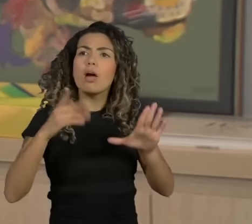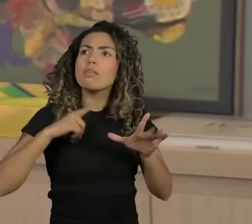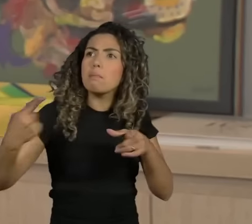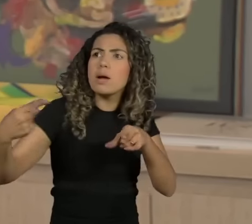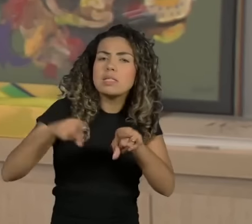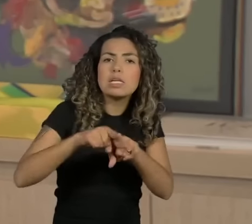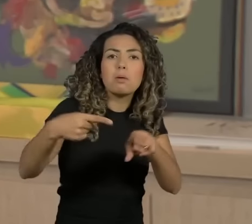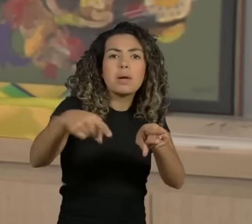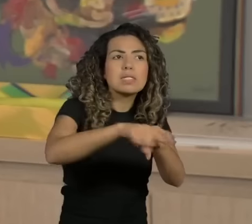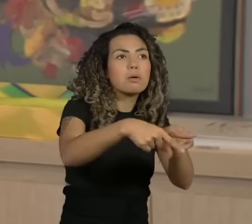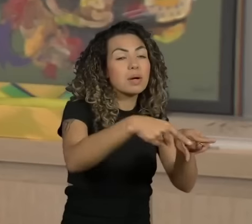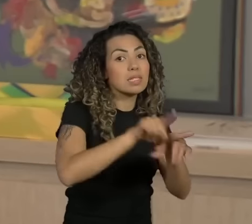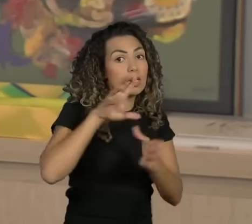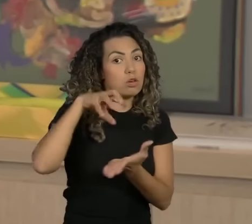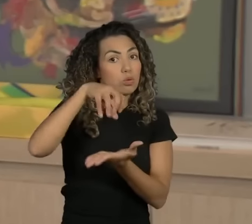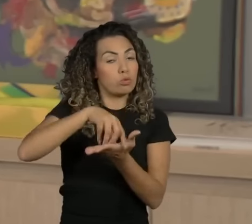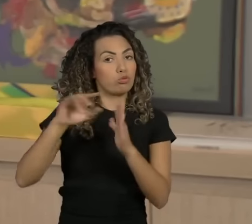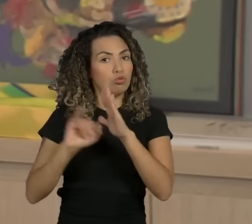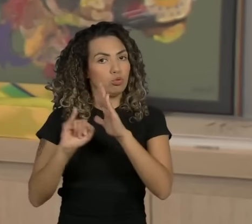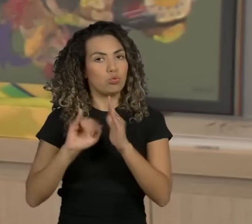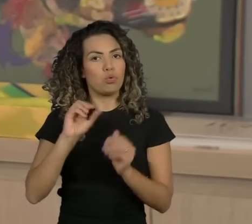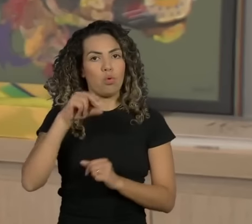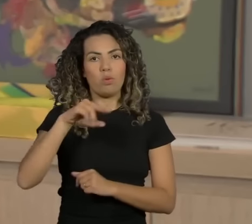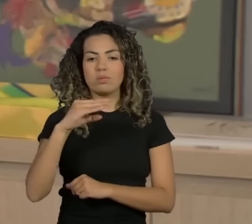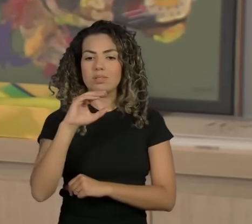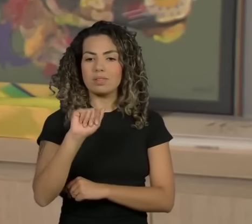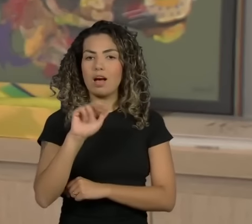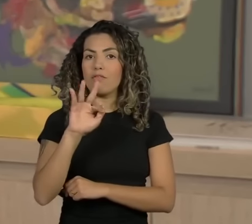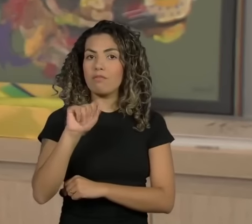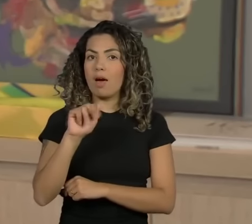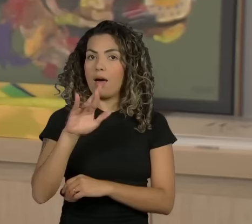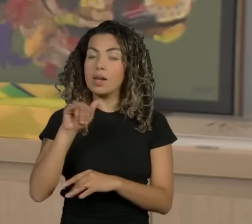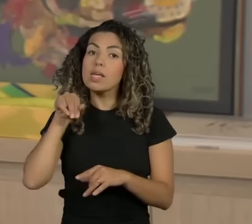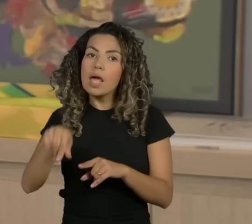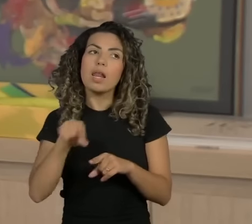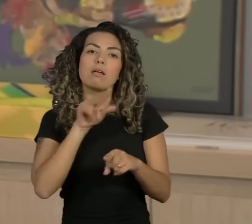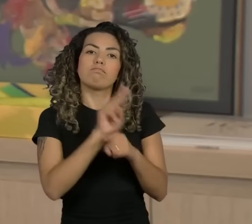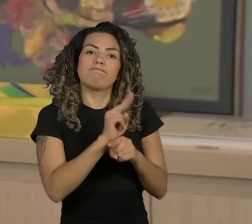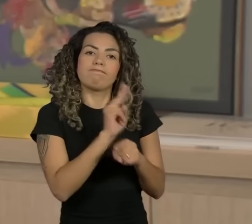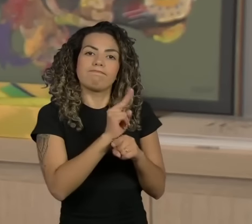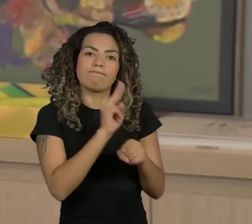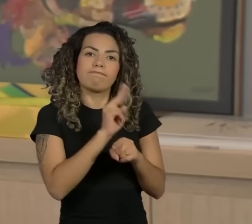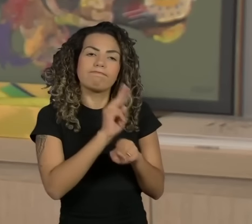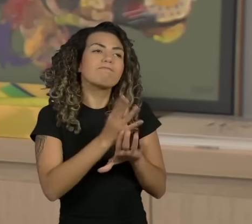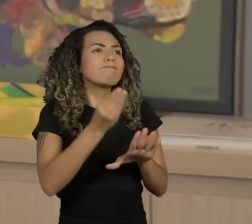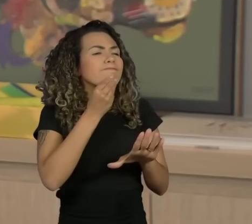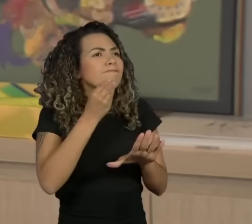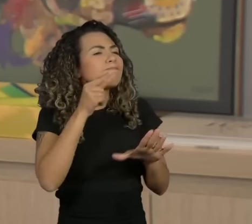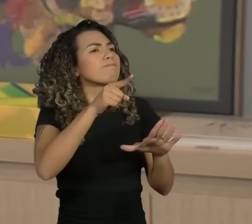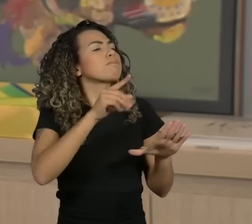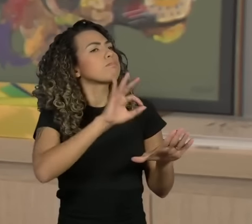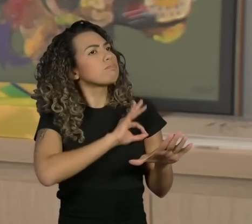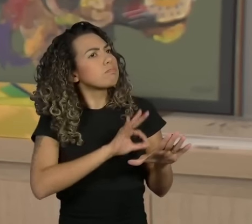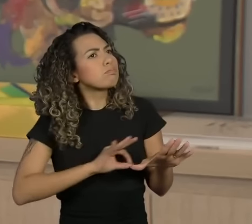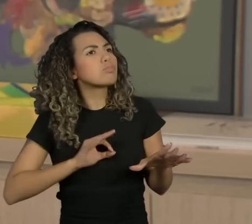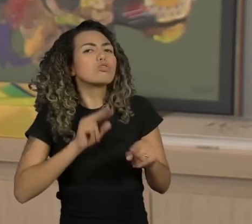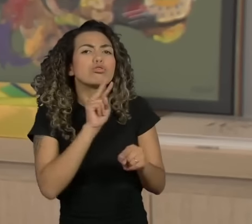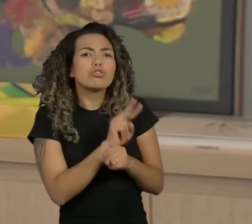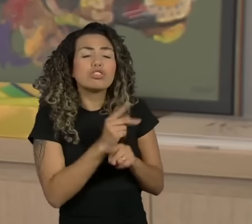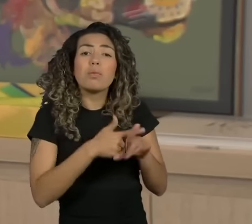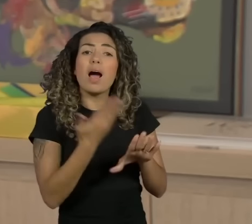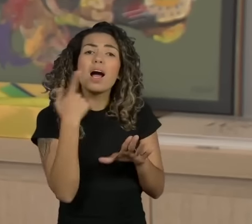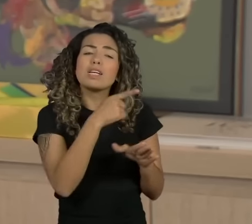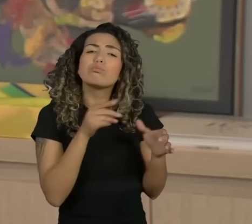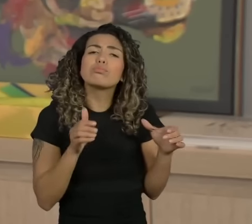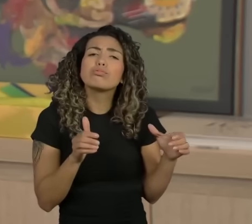o Unsafari tomou conta dela, fez todo o processo para ela se tornar selvagem novamente, ela era filhote, ensinou a